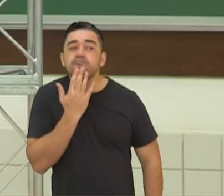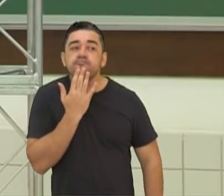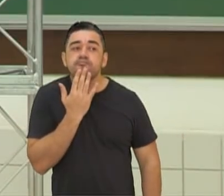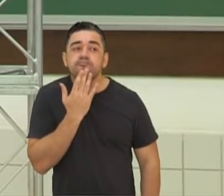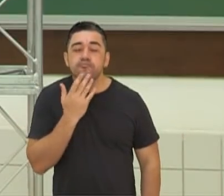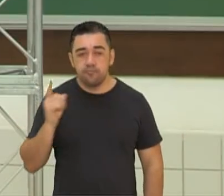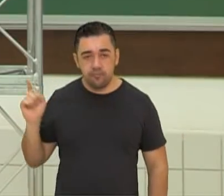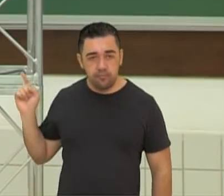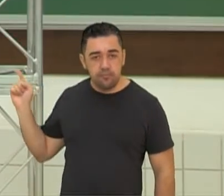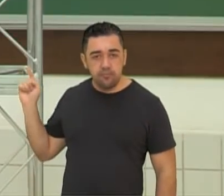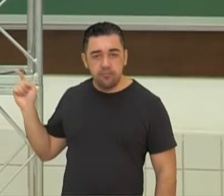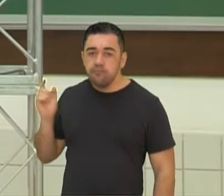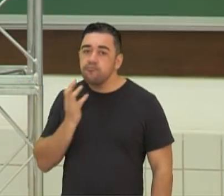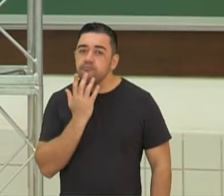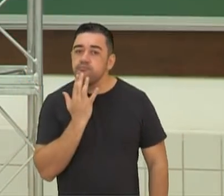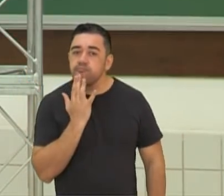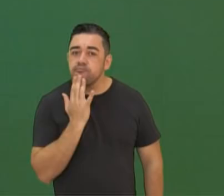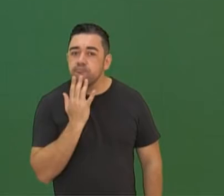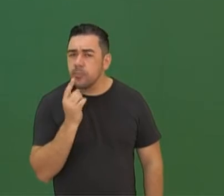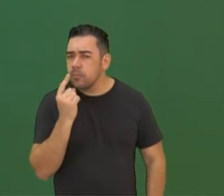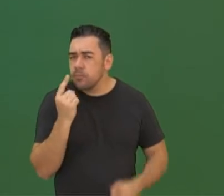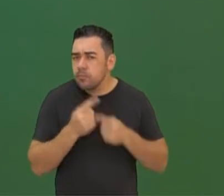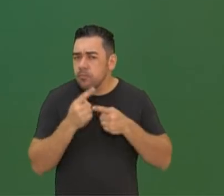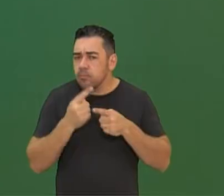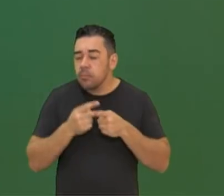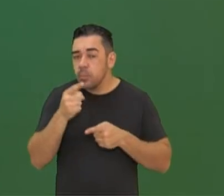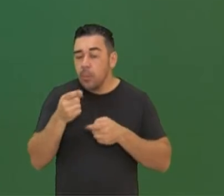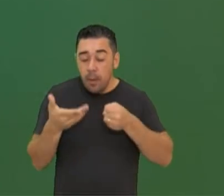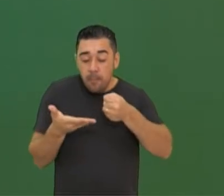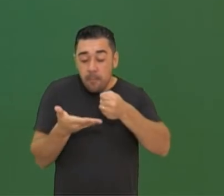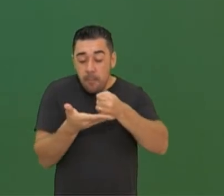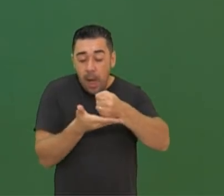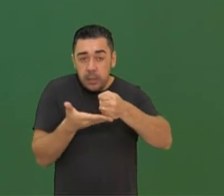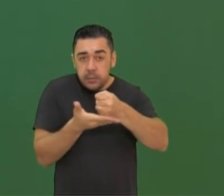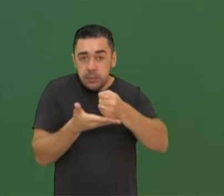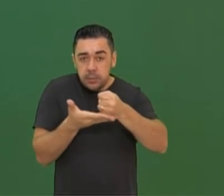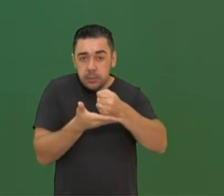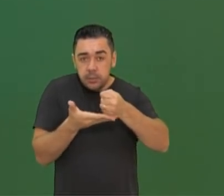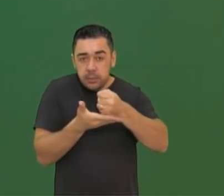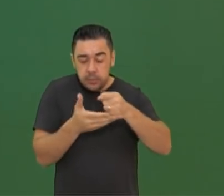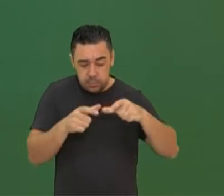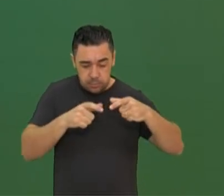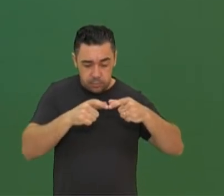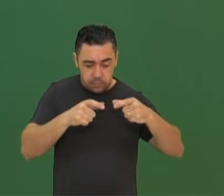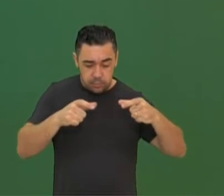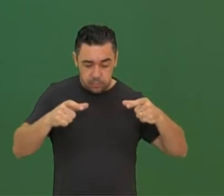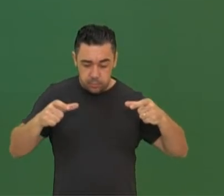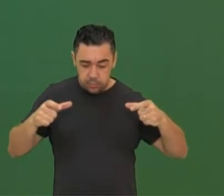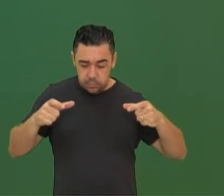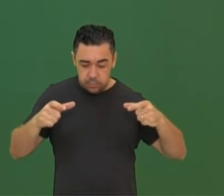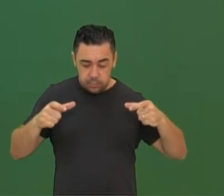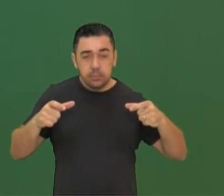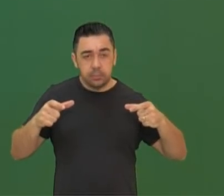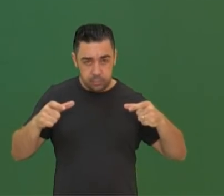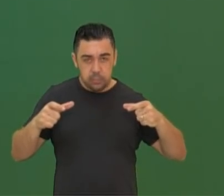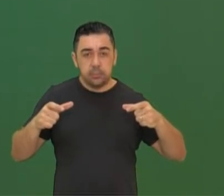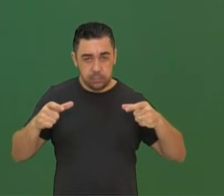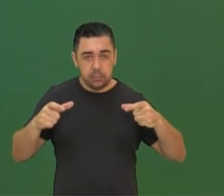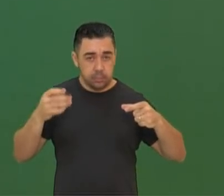Eu destaquei aqui a base para quê? Para você perceber que a base é o quê? É aquela parte do plano horizontal, onde ele está apoiado,